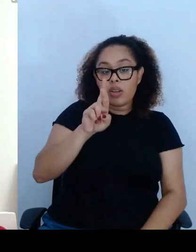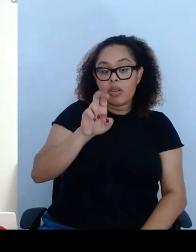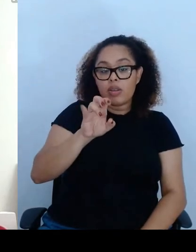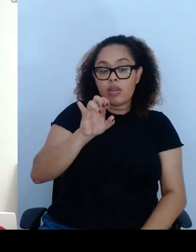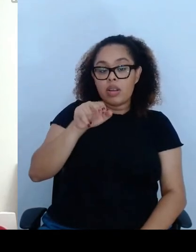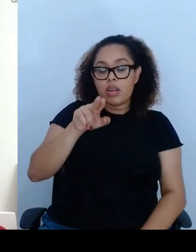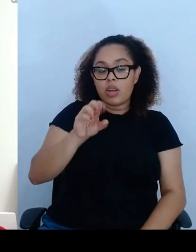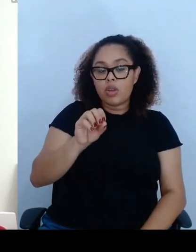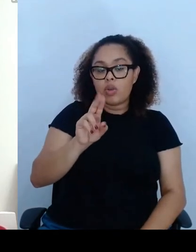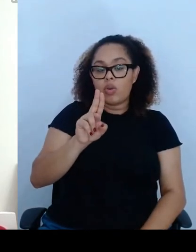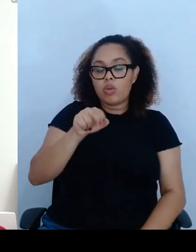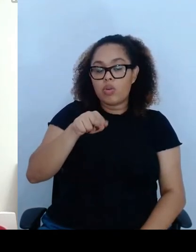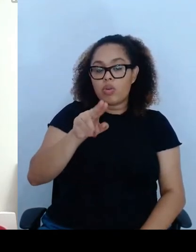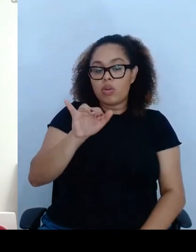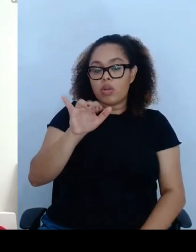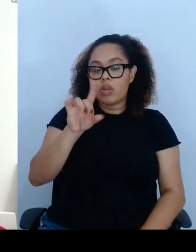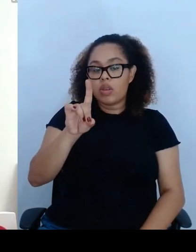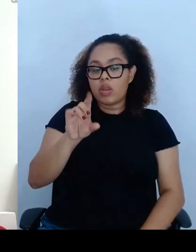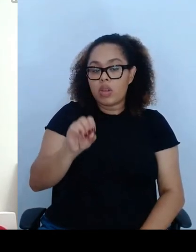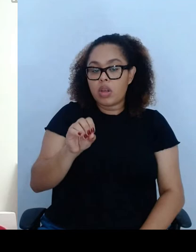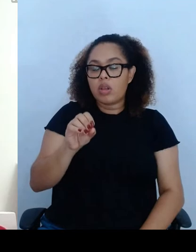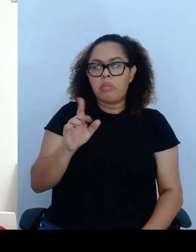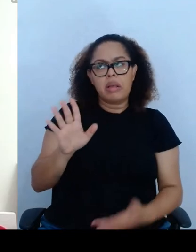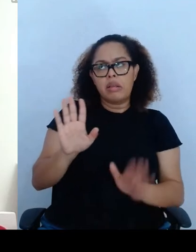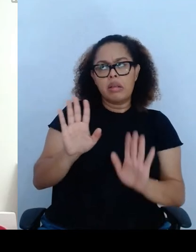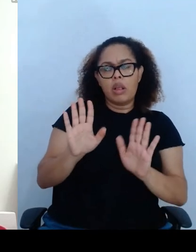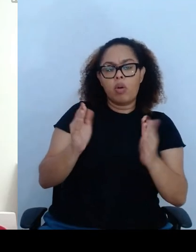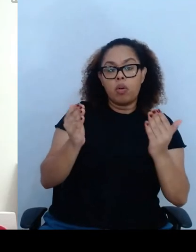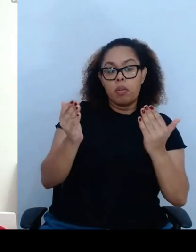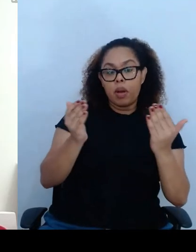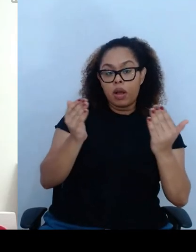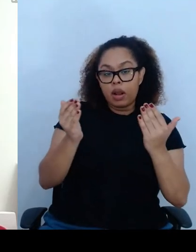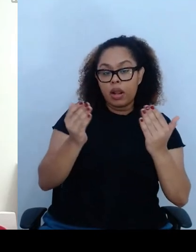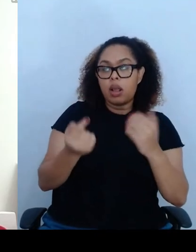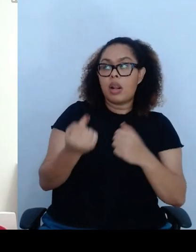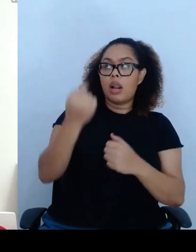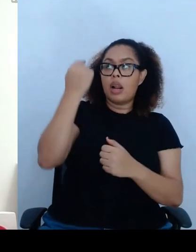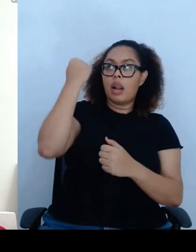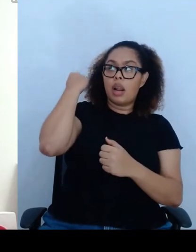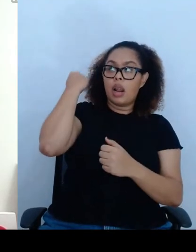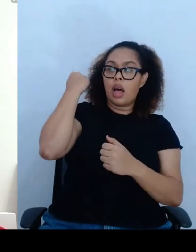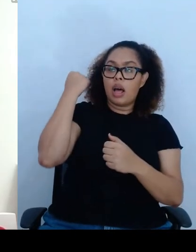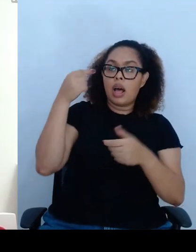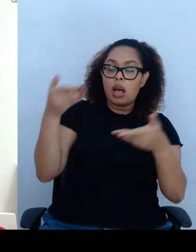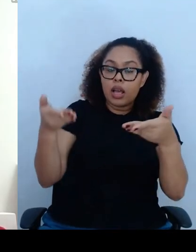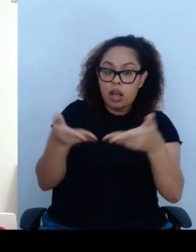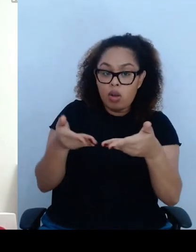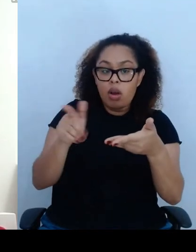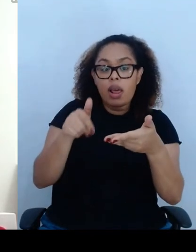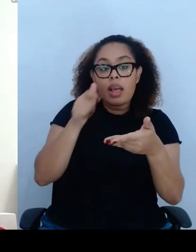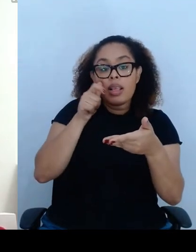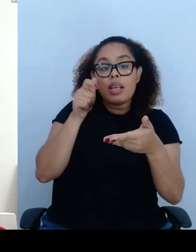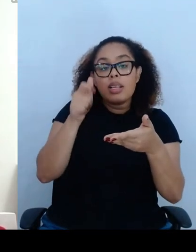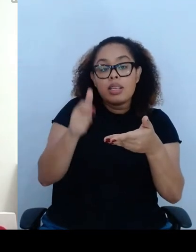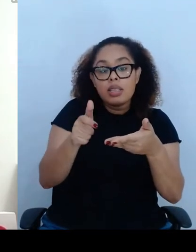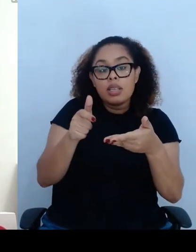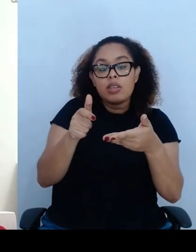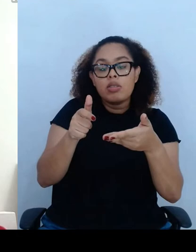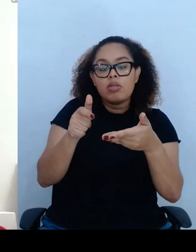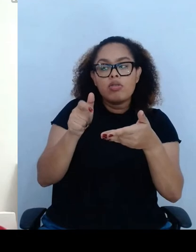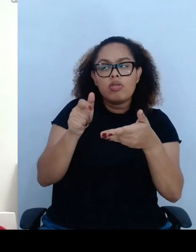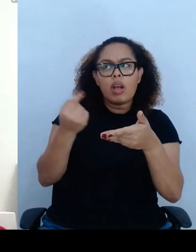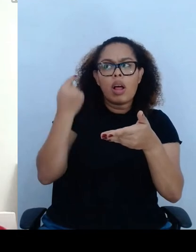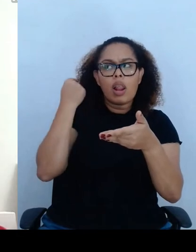tentar estabelecer muitos Paralelos sobre aquela época atual Mas é interessante poder ver essas diferenças